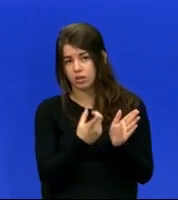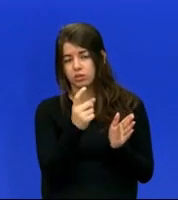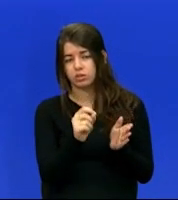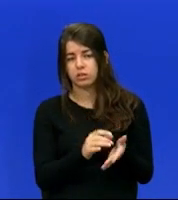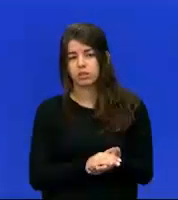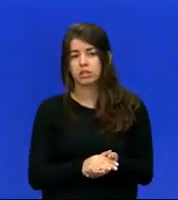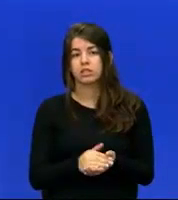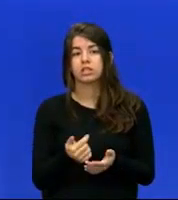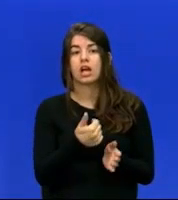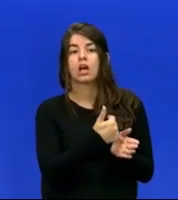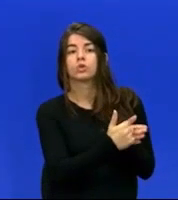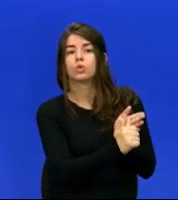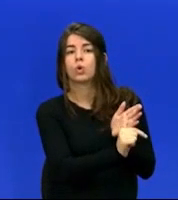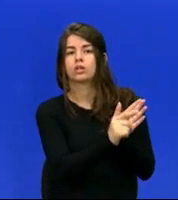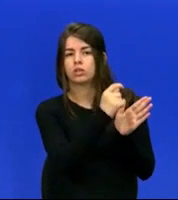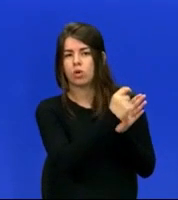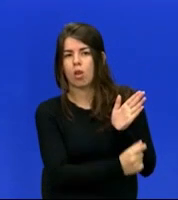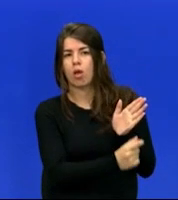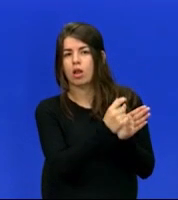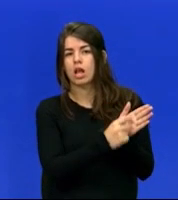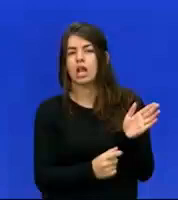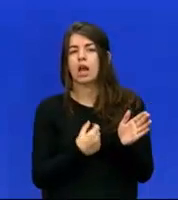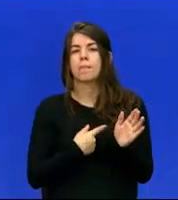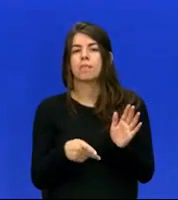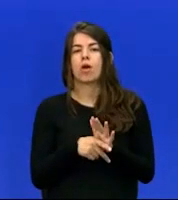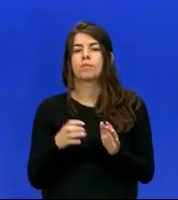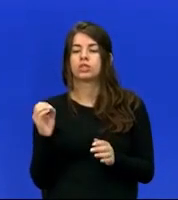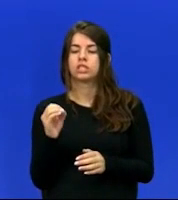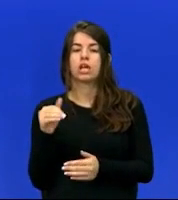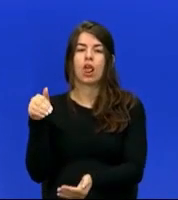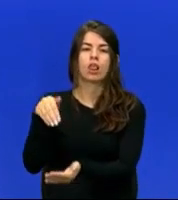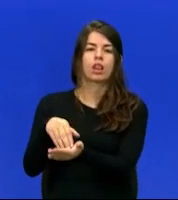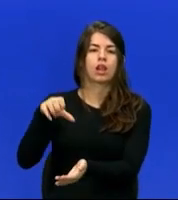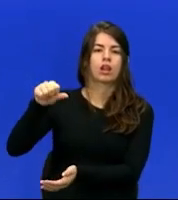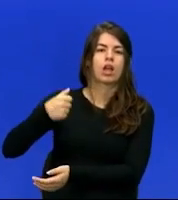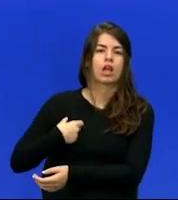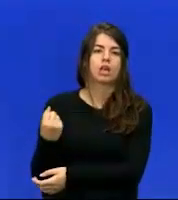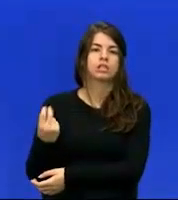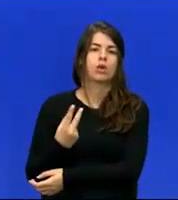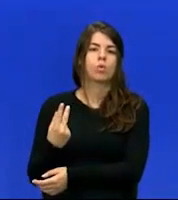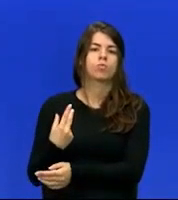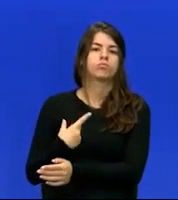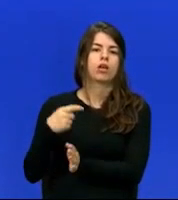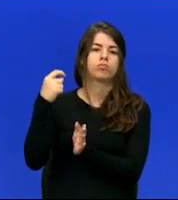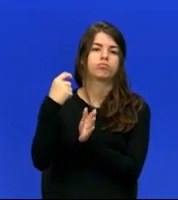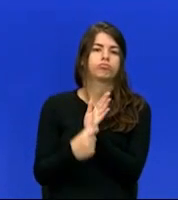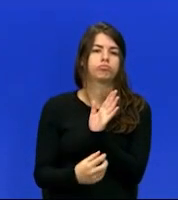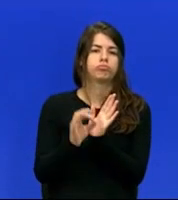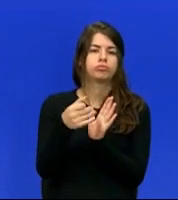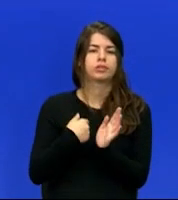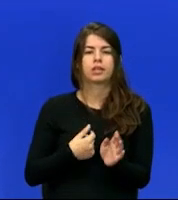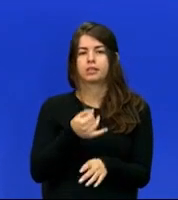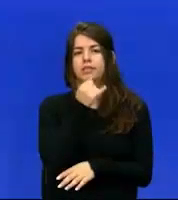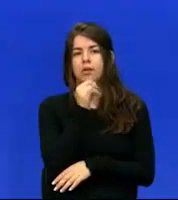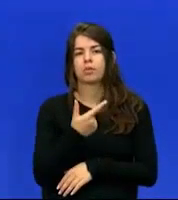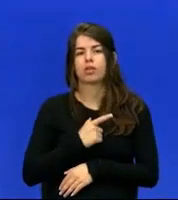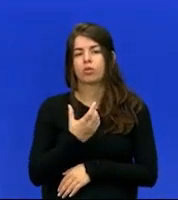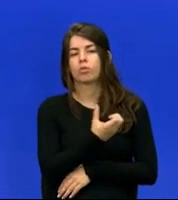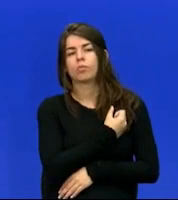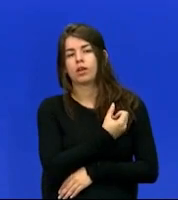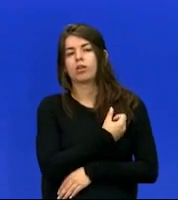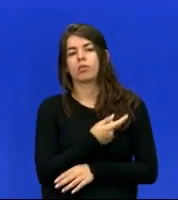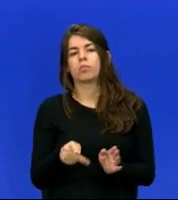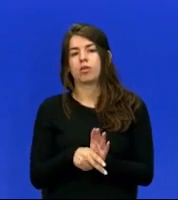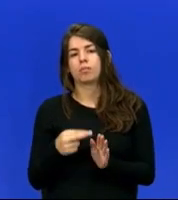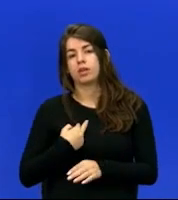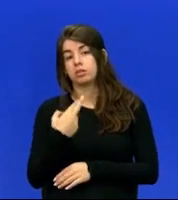E as demais colunas de 0 a 9 correspondem à segunda casa decimal. Por exemplo, se eu tiver um valor correspondendo